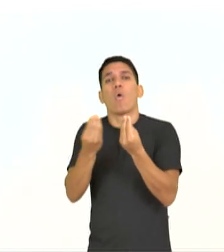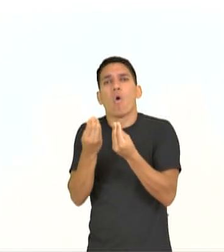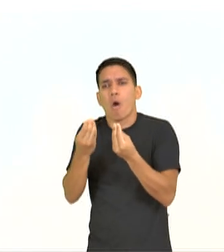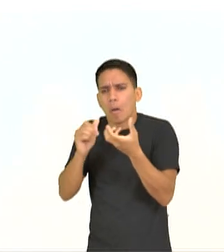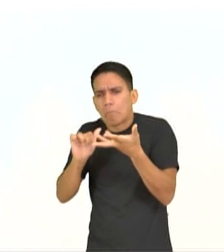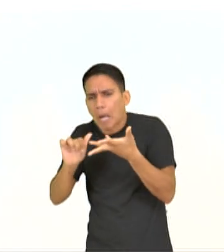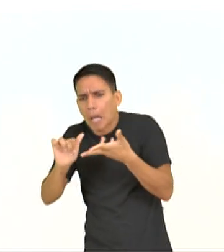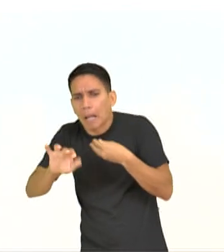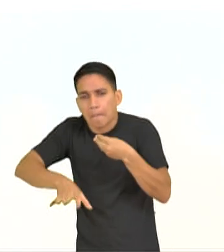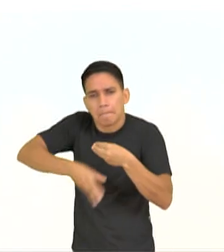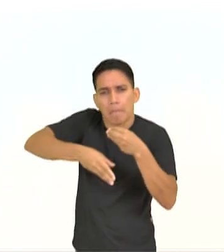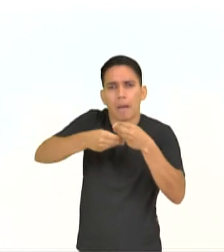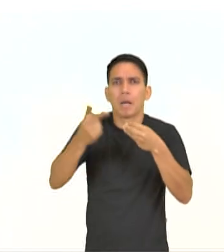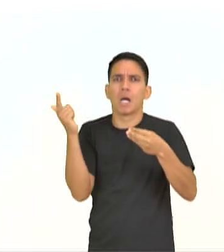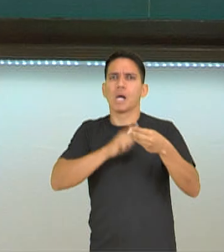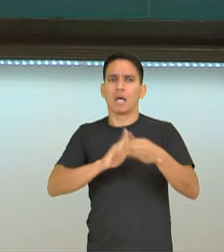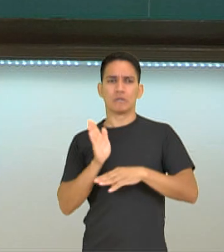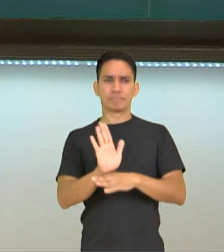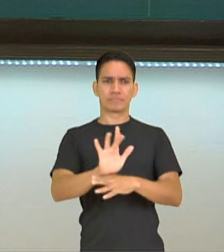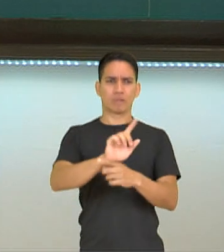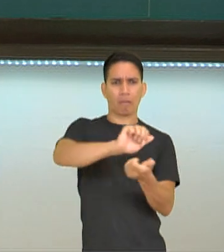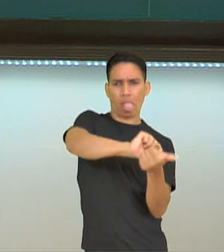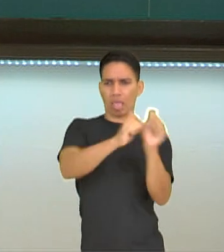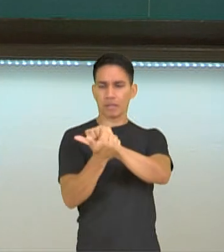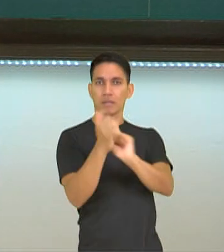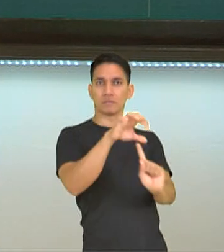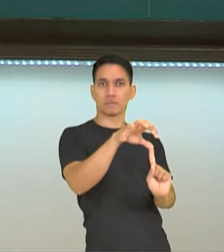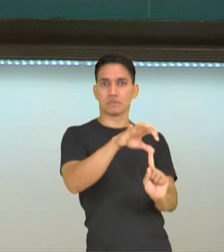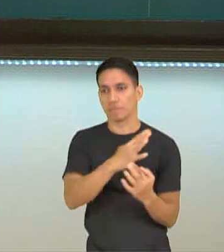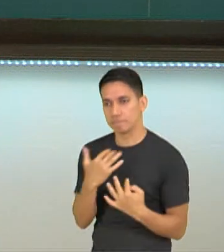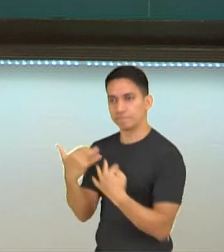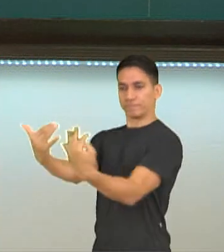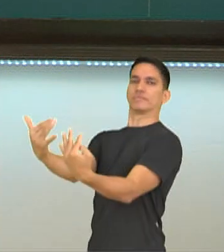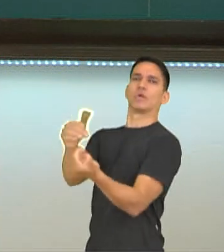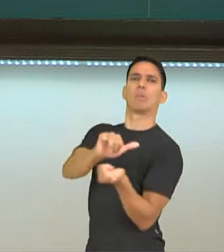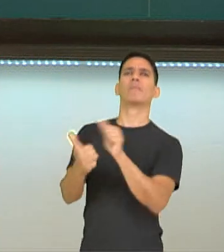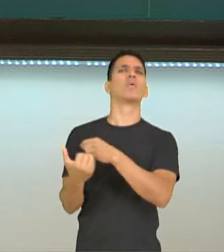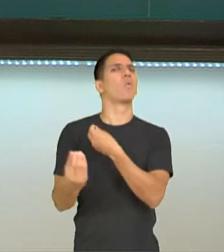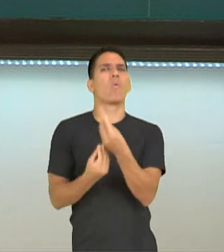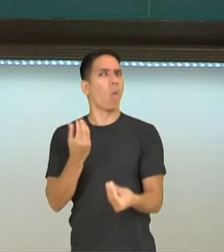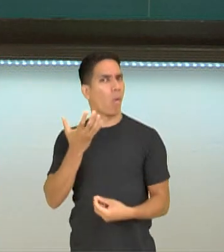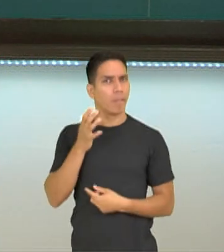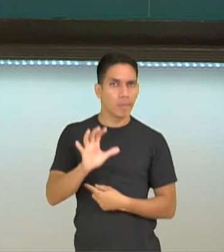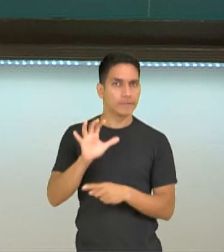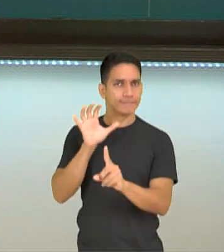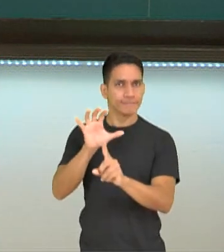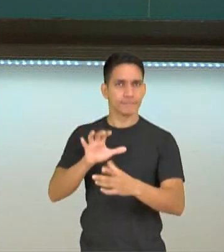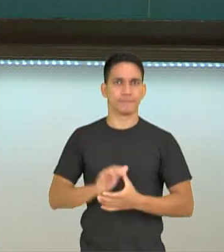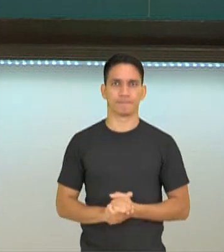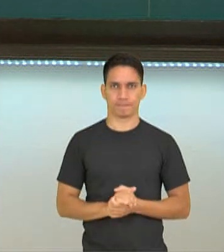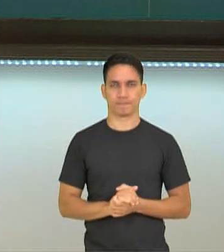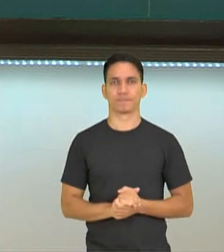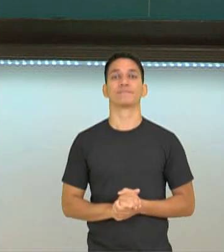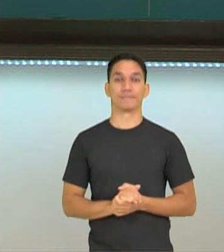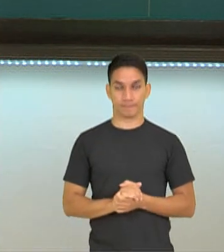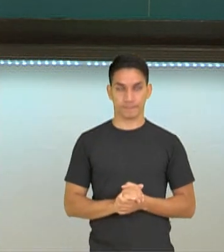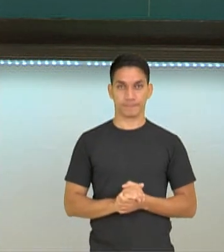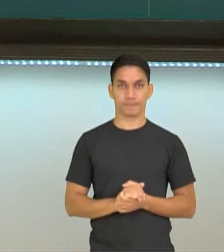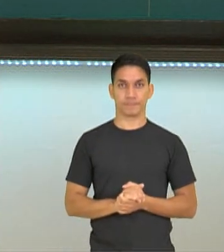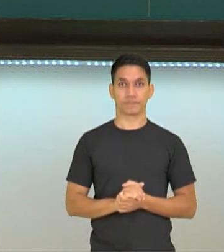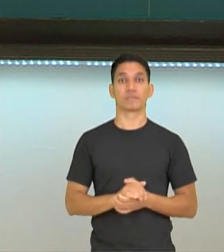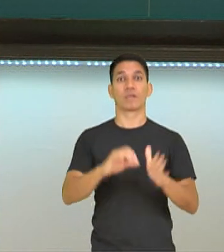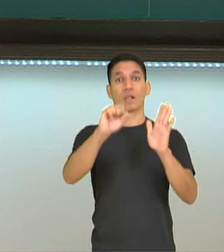para a alternância do regime de governo existente ali na Inglaterra. Bom,